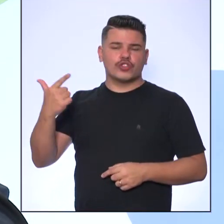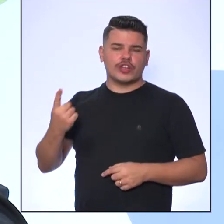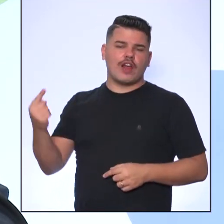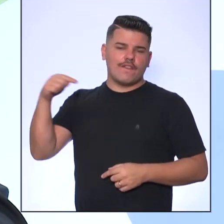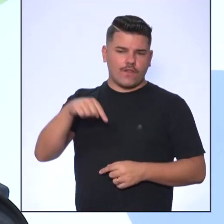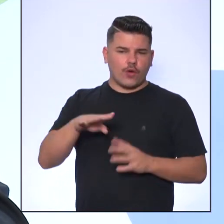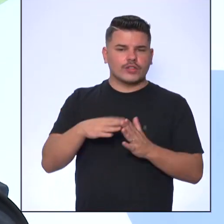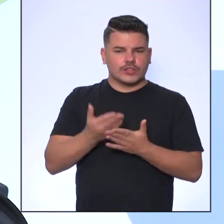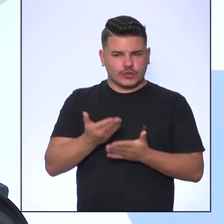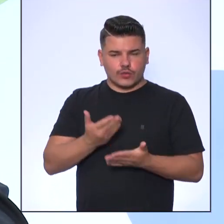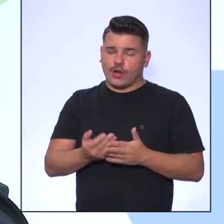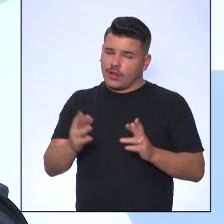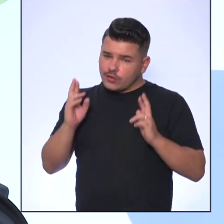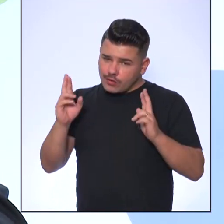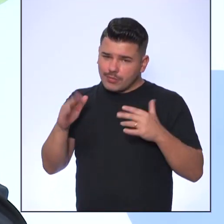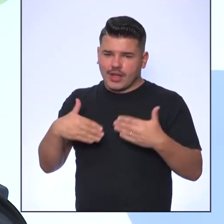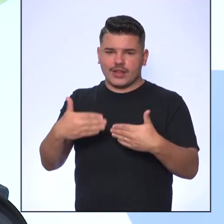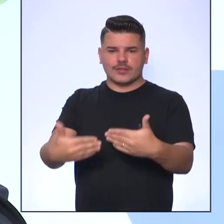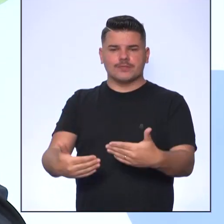a voltar, né?